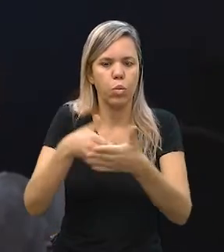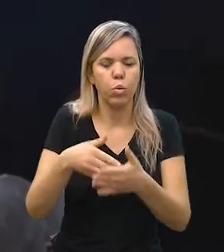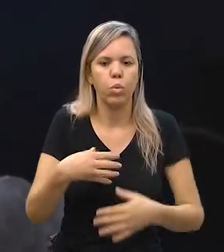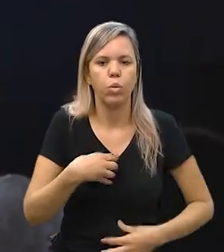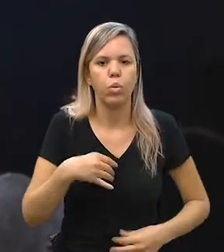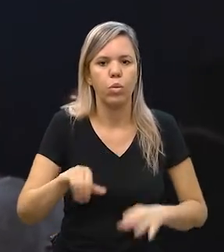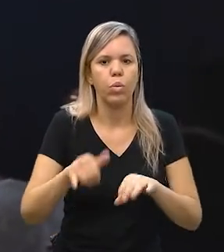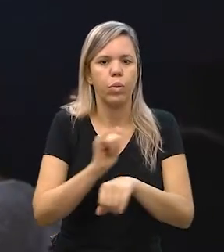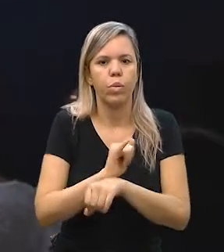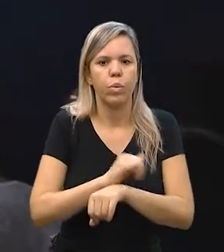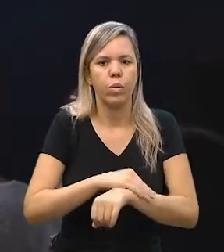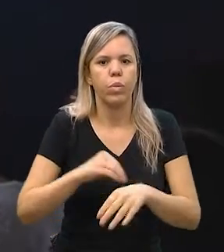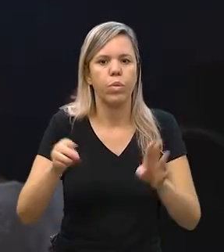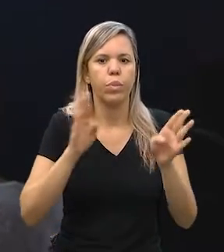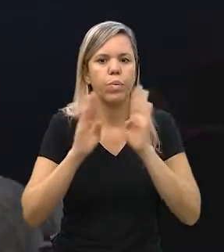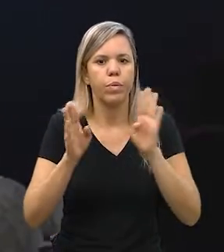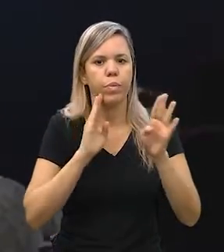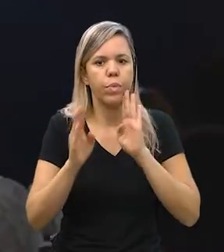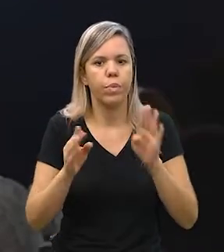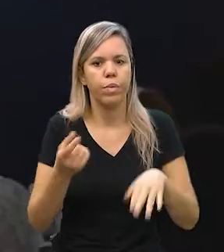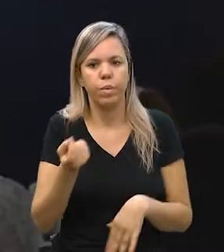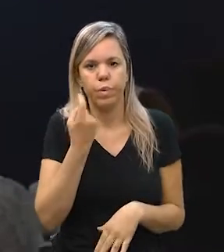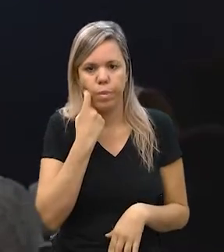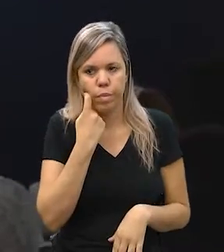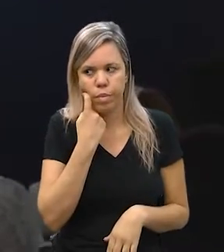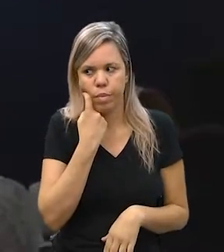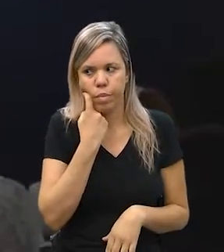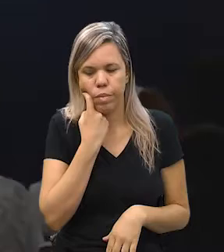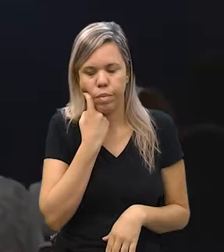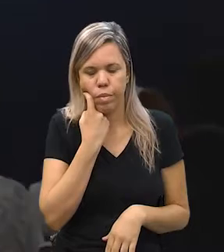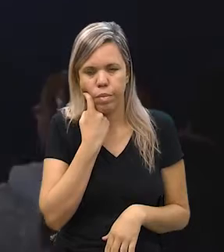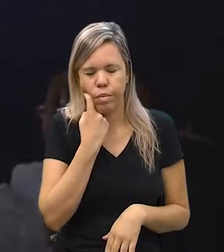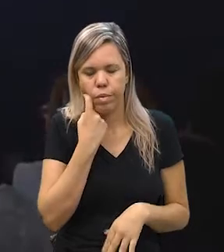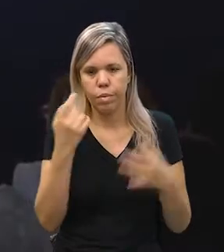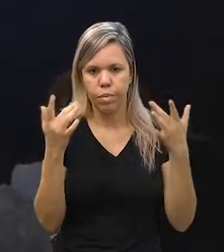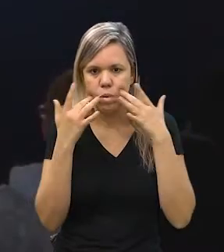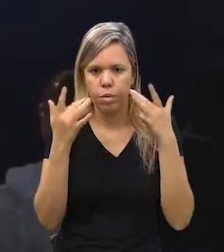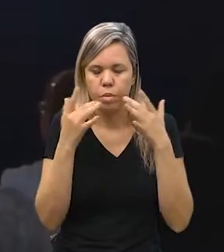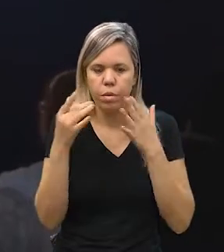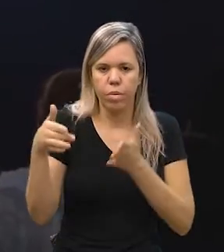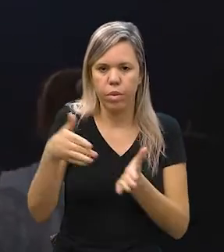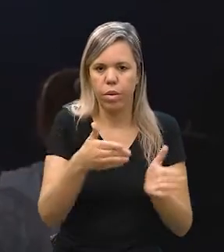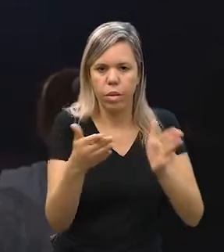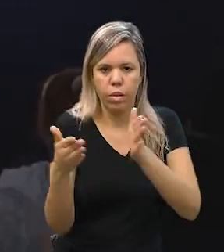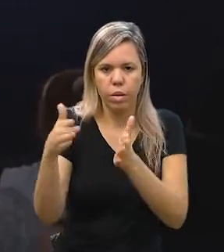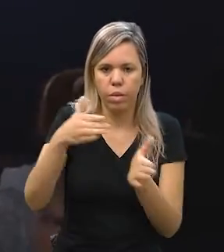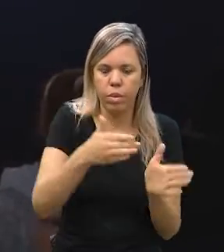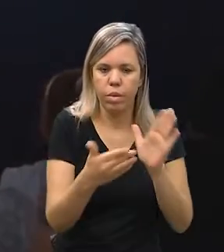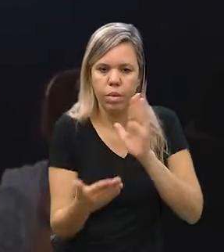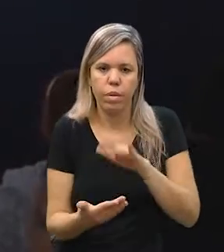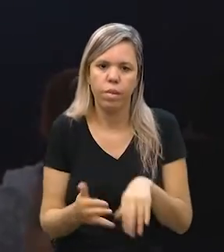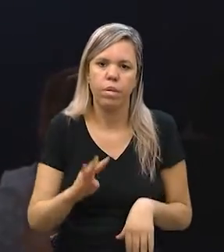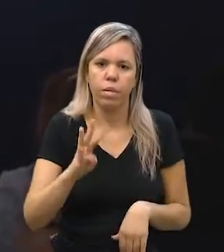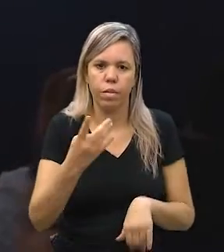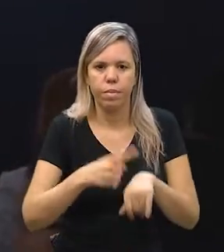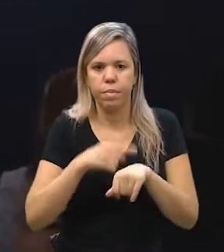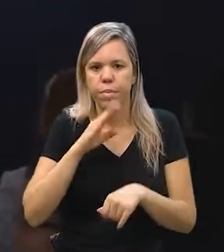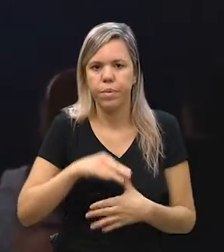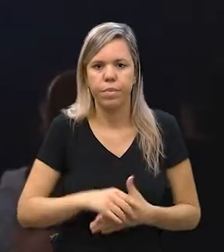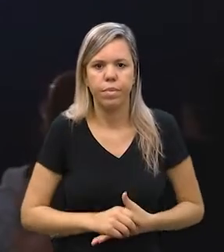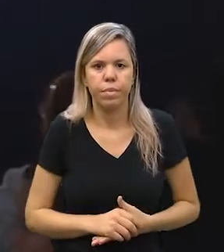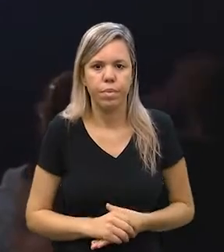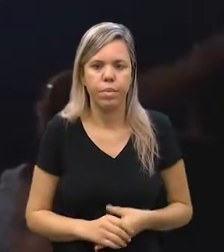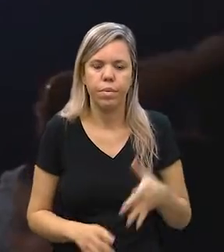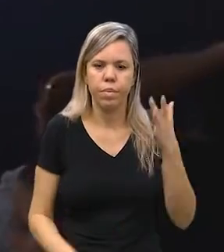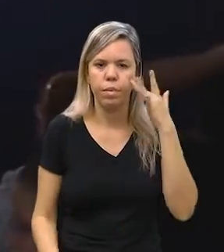no YouTube e no Facebook. Nesta sexta, a transmissão da peça Rio que Passa Lá rola às 4 horas da tarde